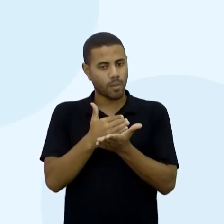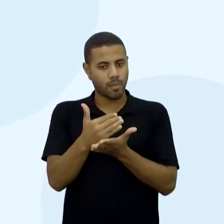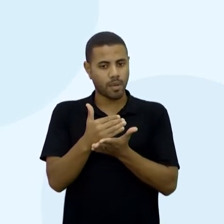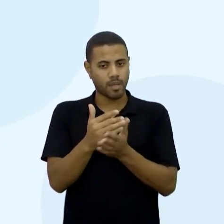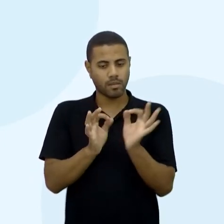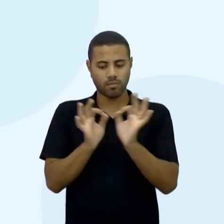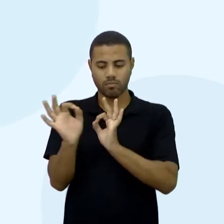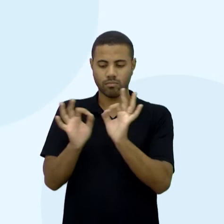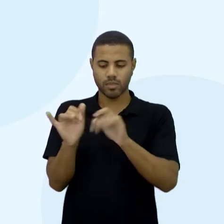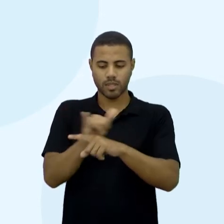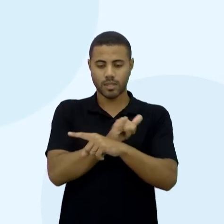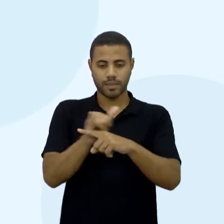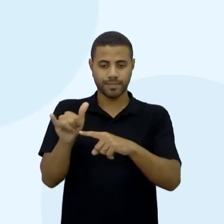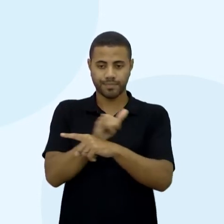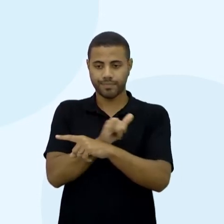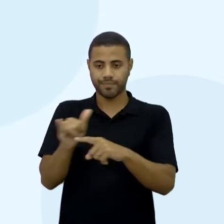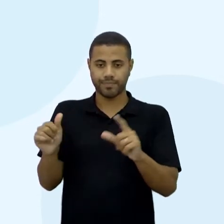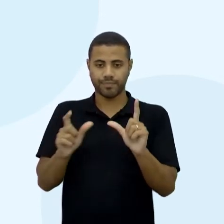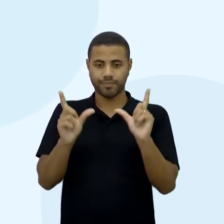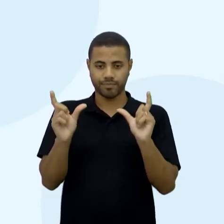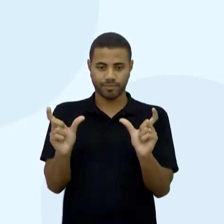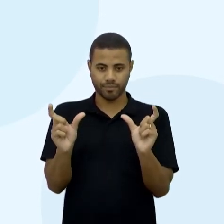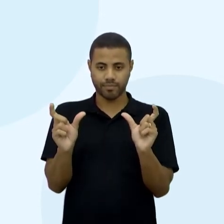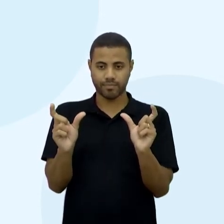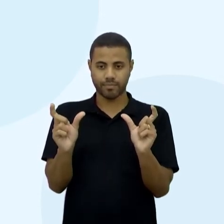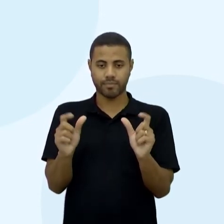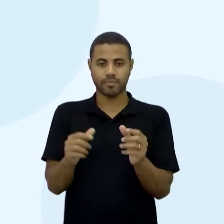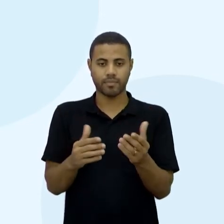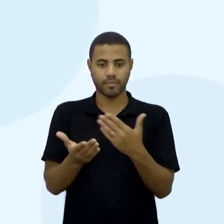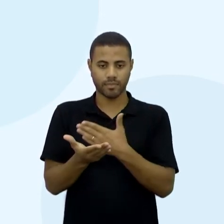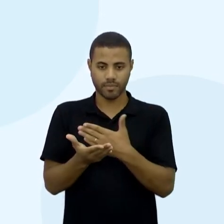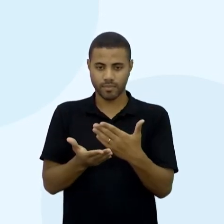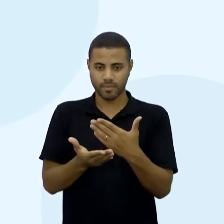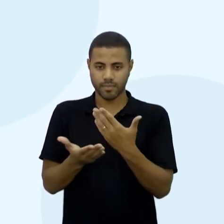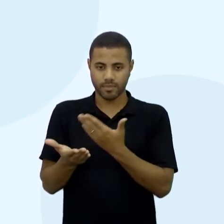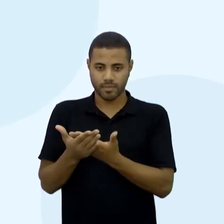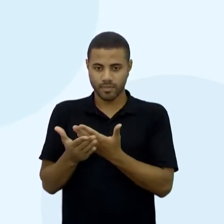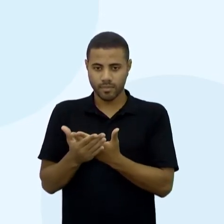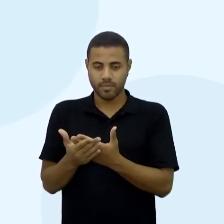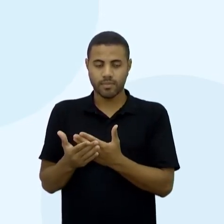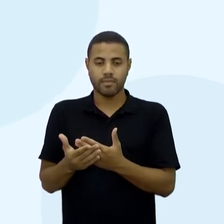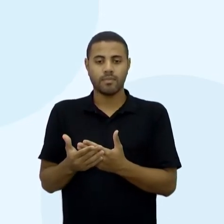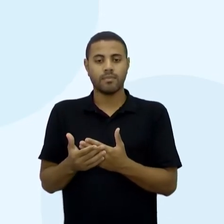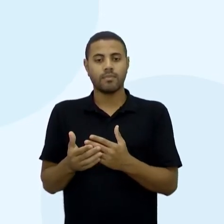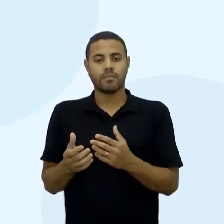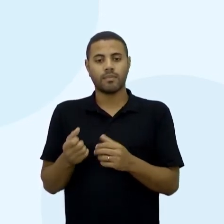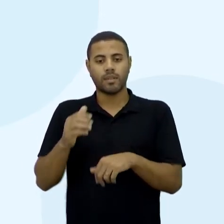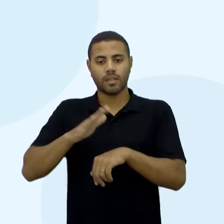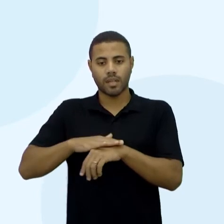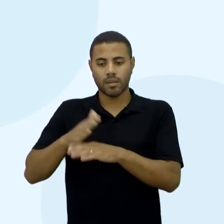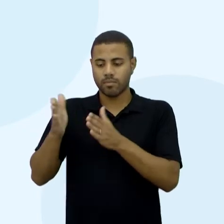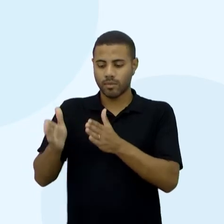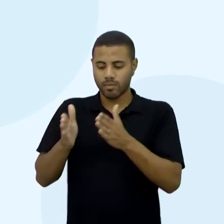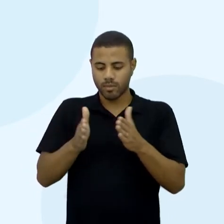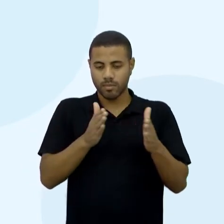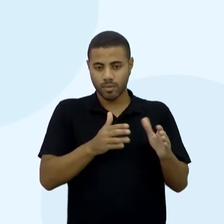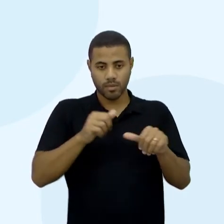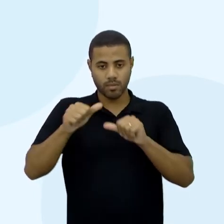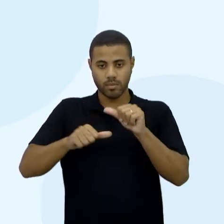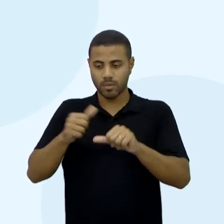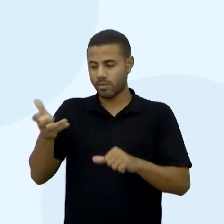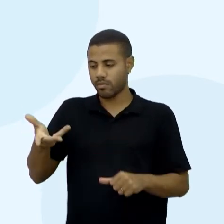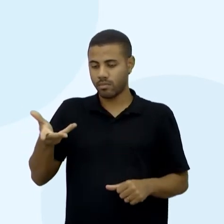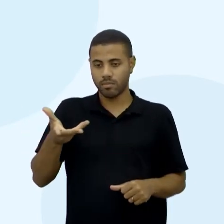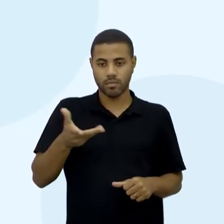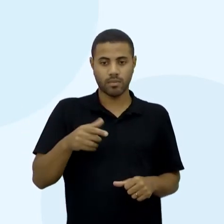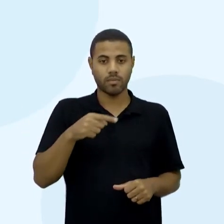ele está saindo, qual é a velocidade inicial que você está começando a fazer o estudo e de quanto em quanto está mudando esta velocidade. O